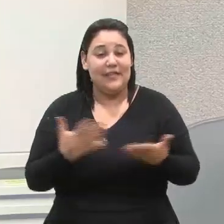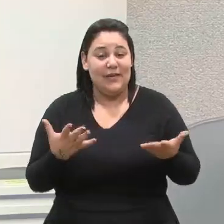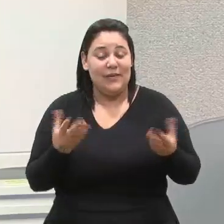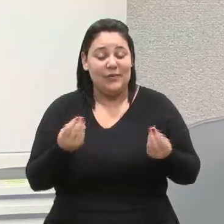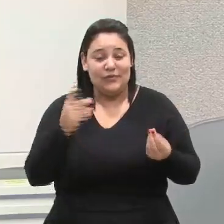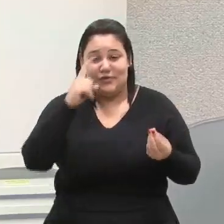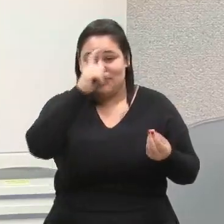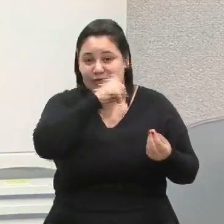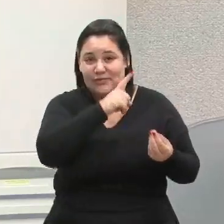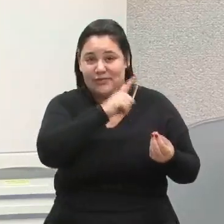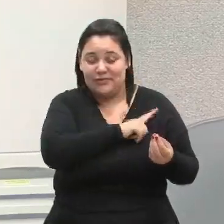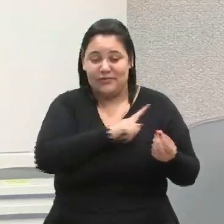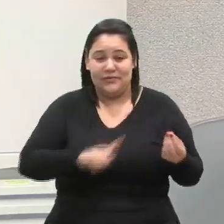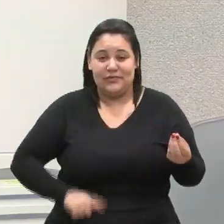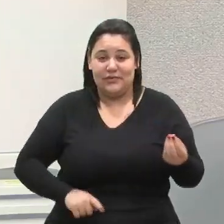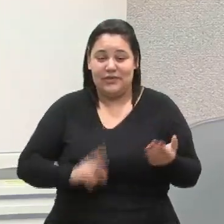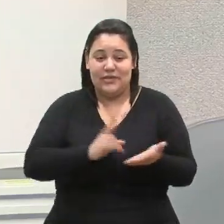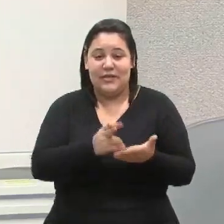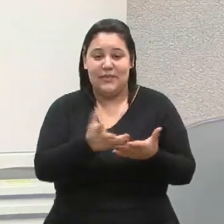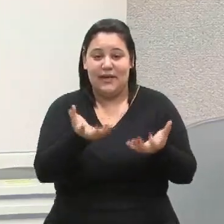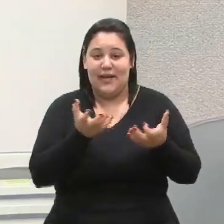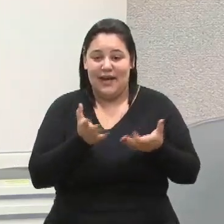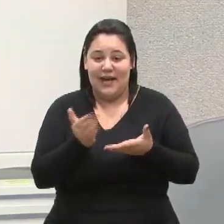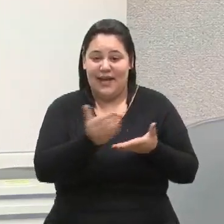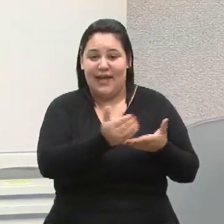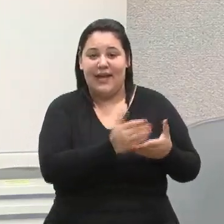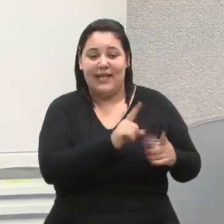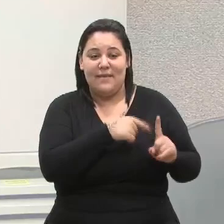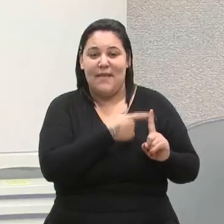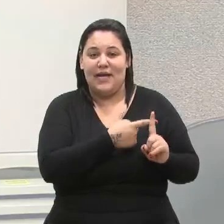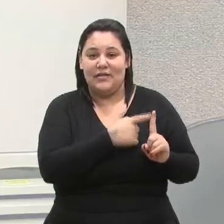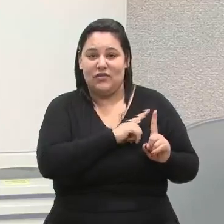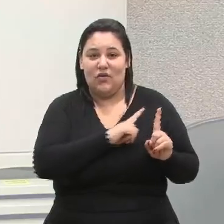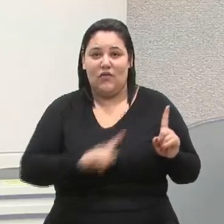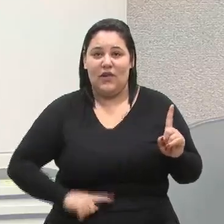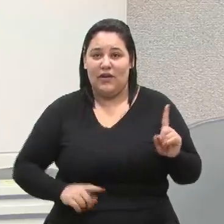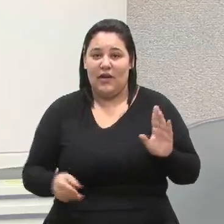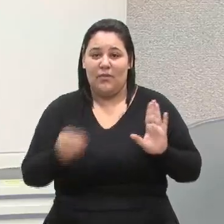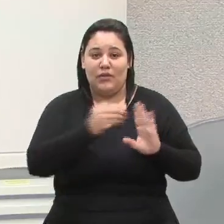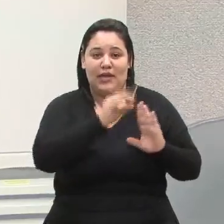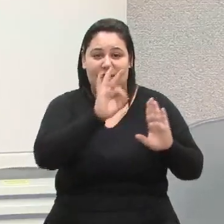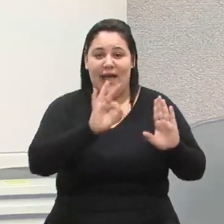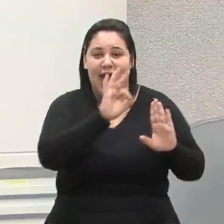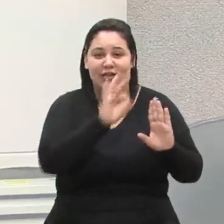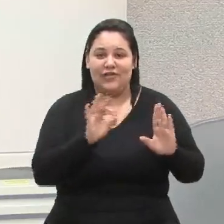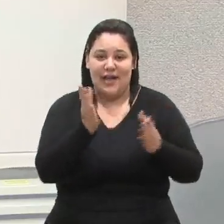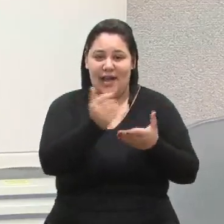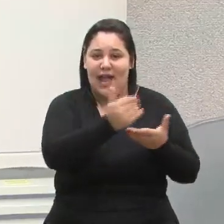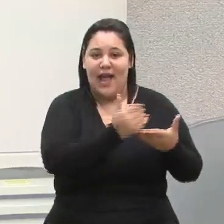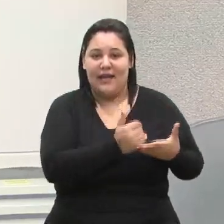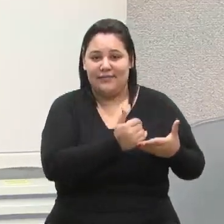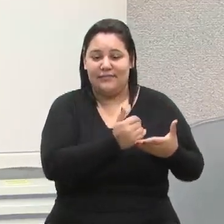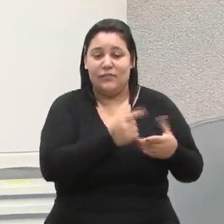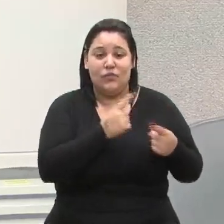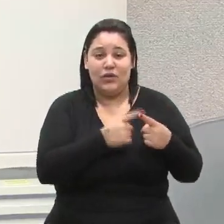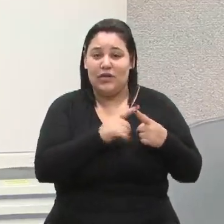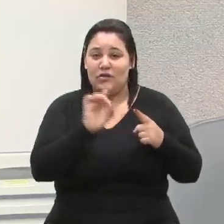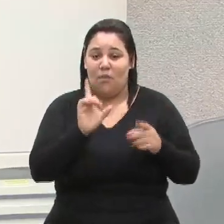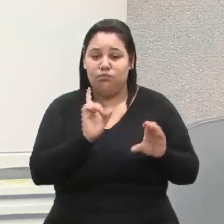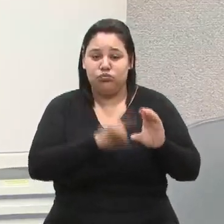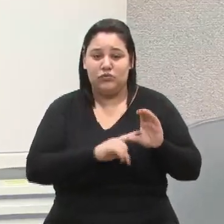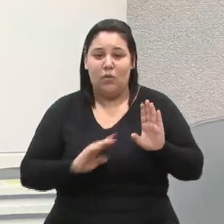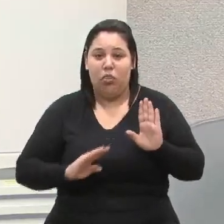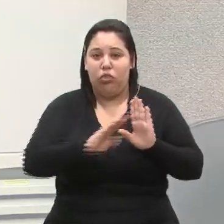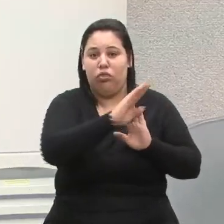arrecadar mais. Ele não quer a liberdade. Esse governo que está aí quer taxar, quer arrecadar mais, porque a despesa só sobe. Então